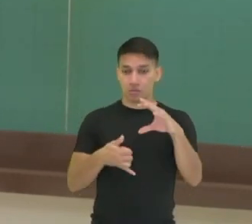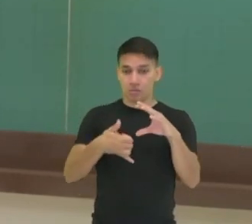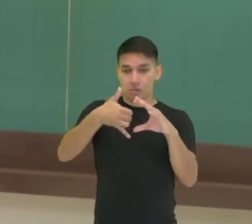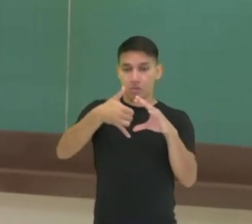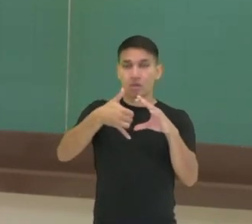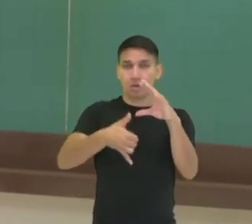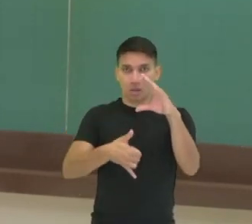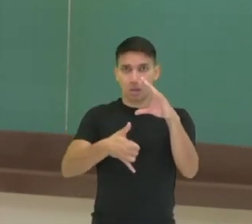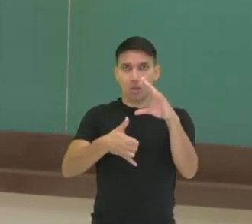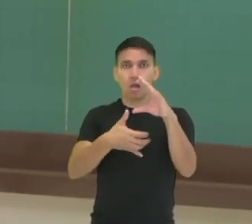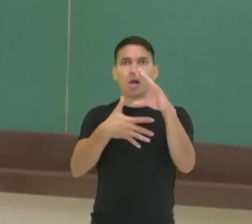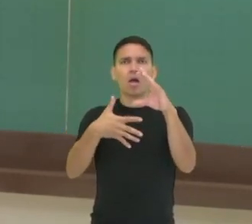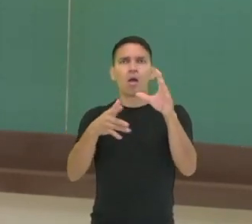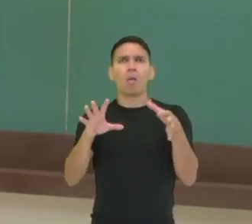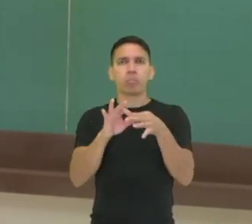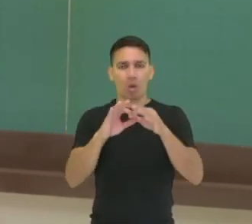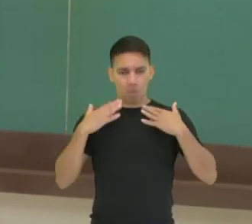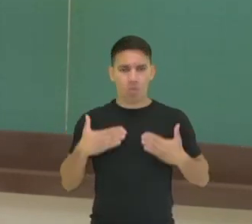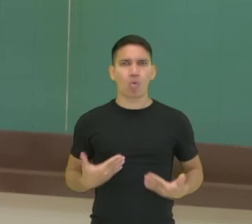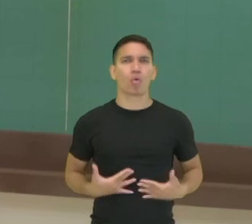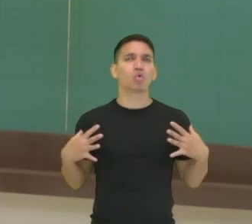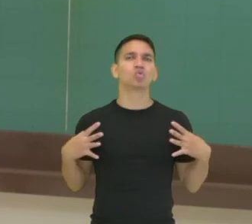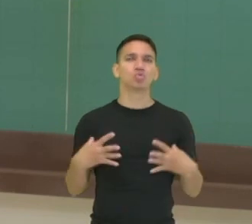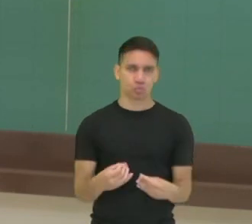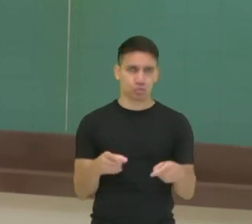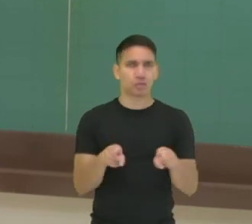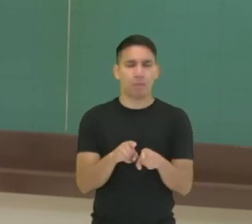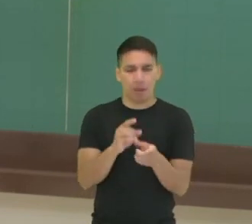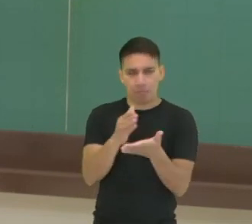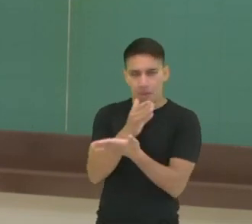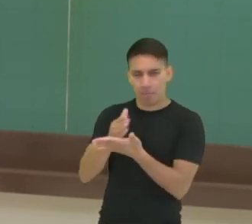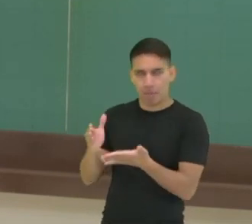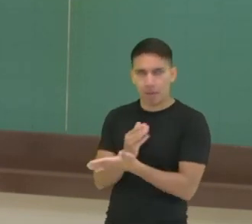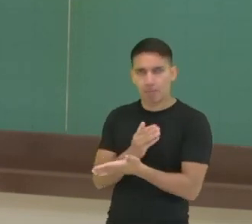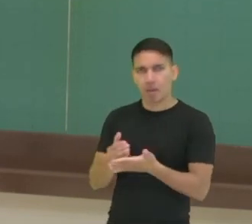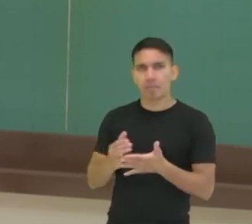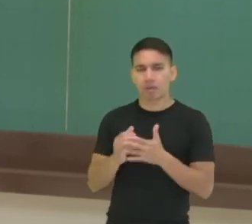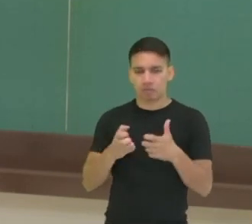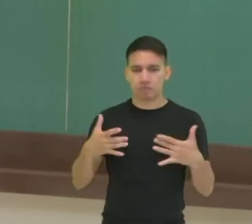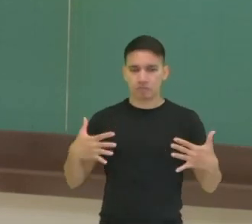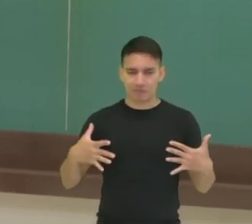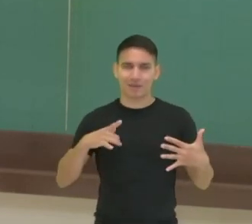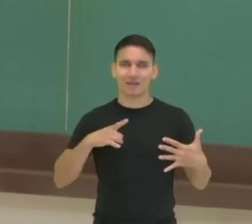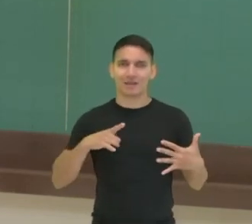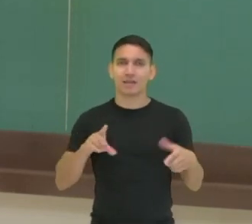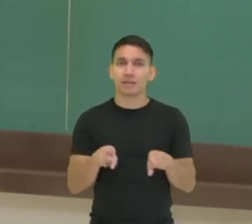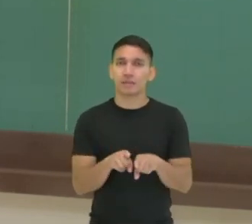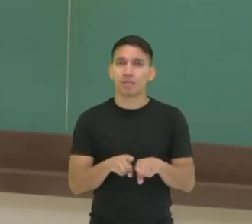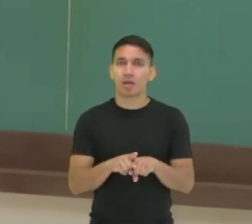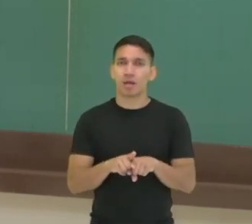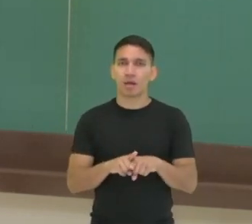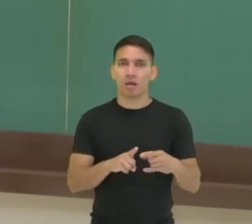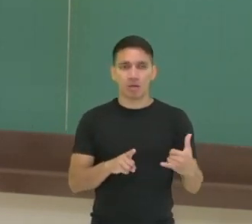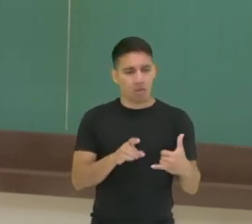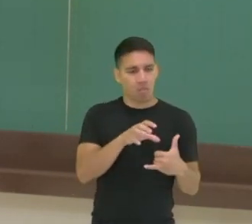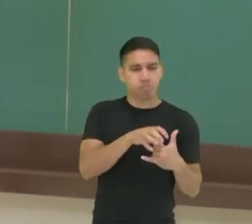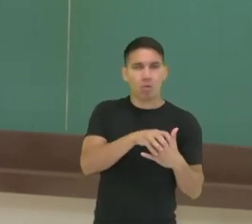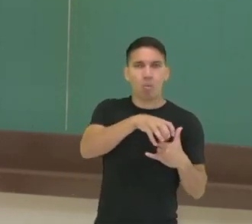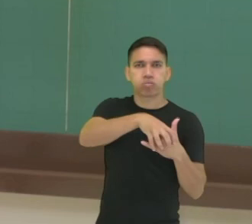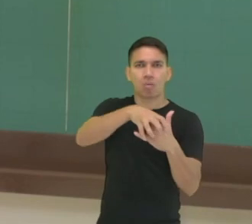do corpo. Além disso, as partes desse sistema nervoso periférico, os nervos e os gânglios.